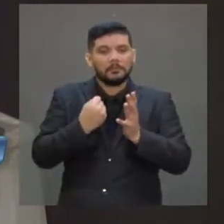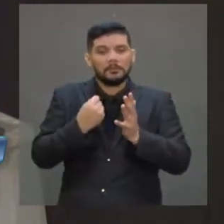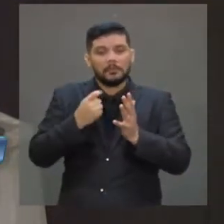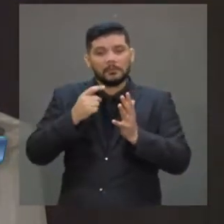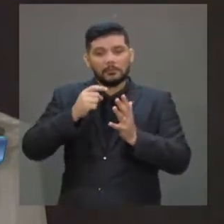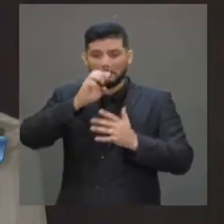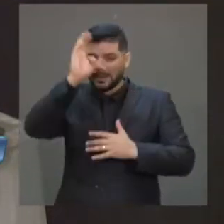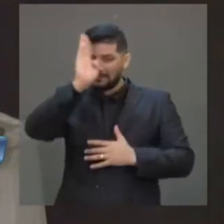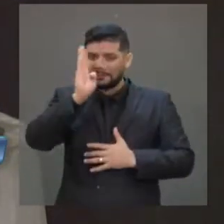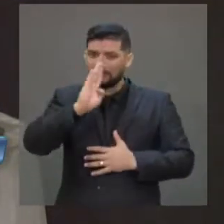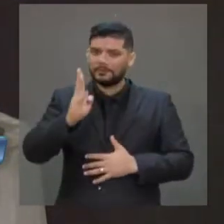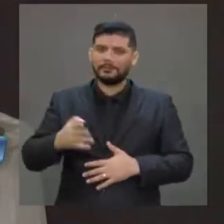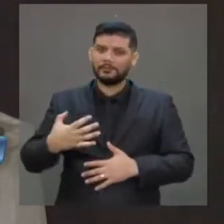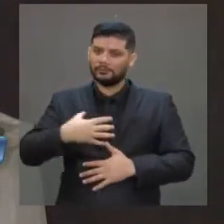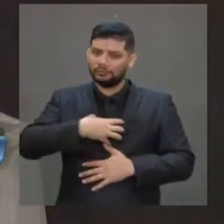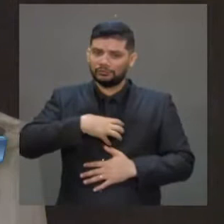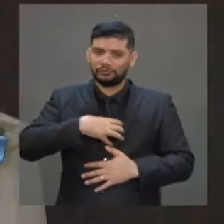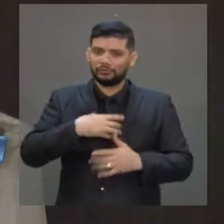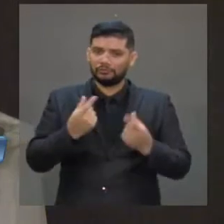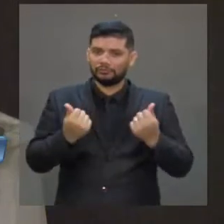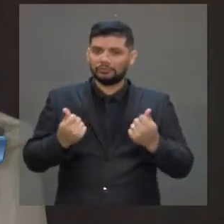Gigantesco. Por isso mesmo,